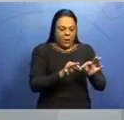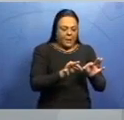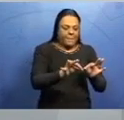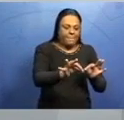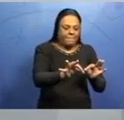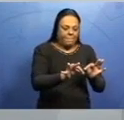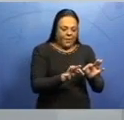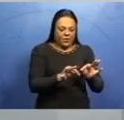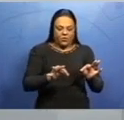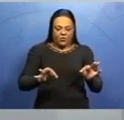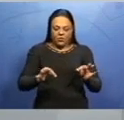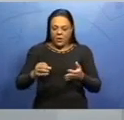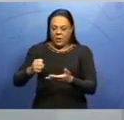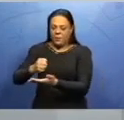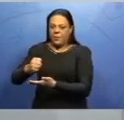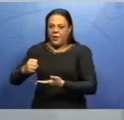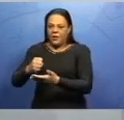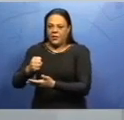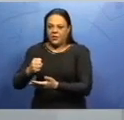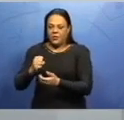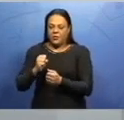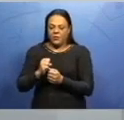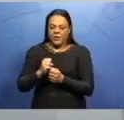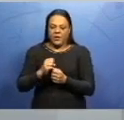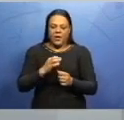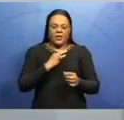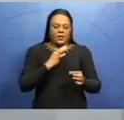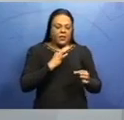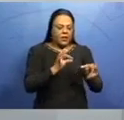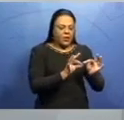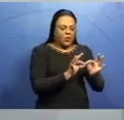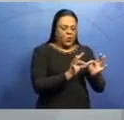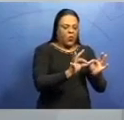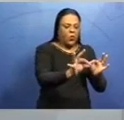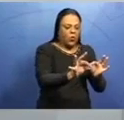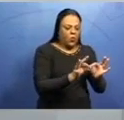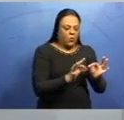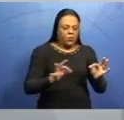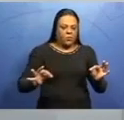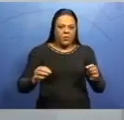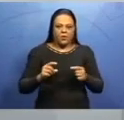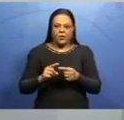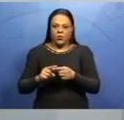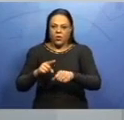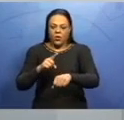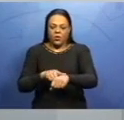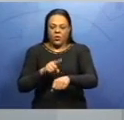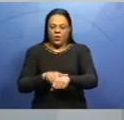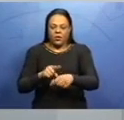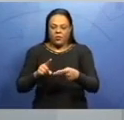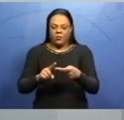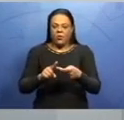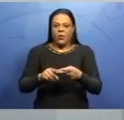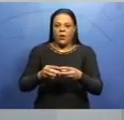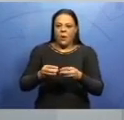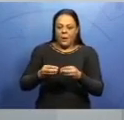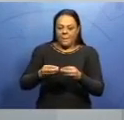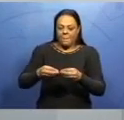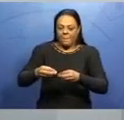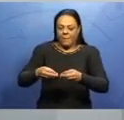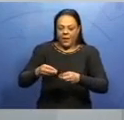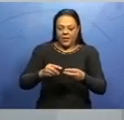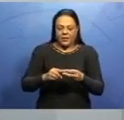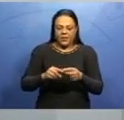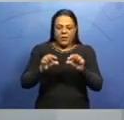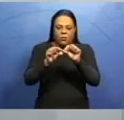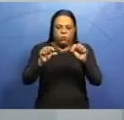físicas fundamentais: comprimento, tempo, massa, corrente elétrica,